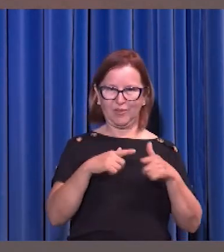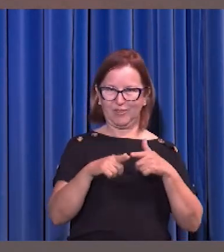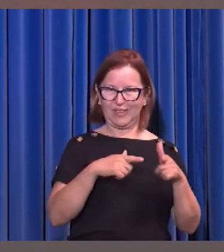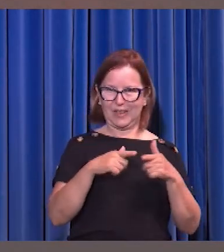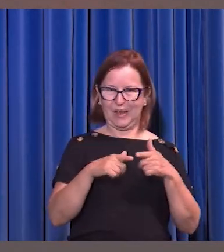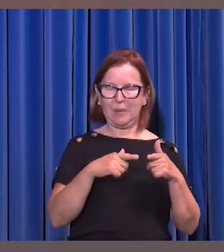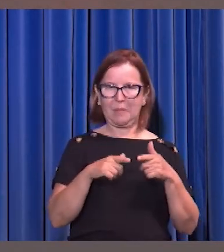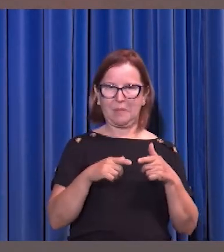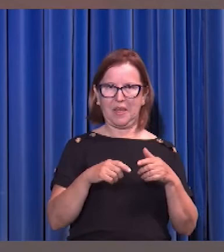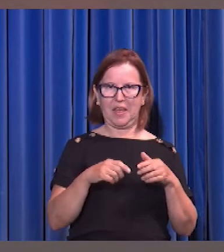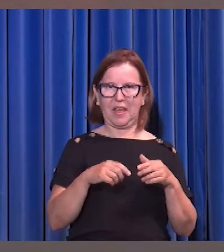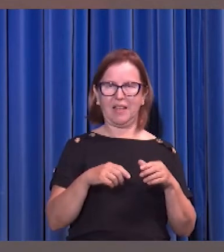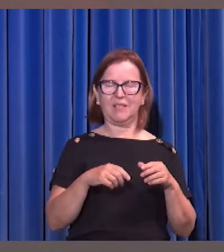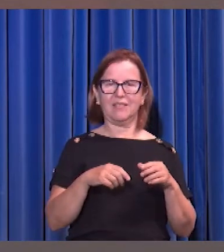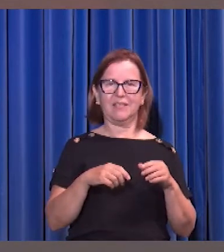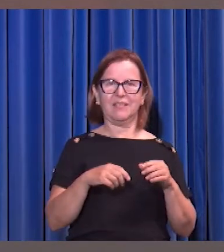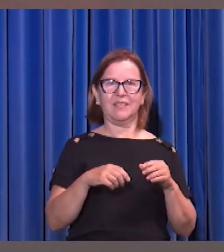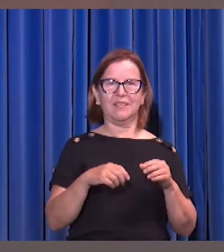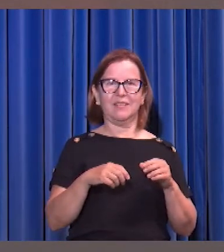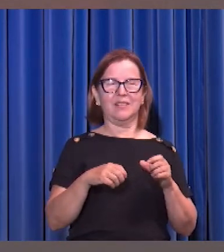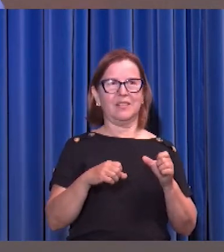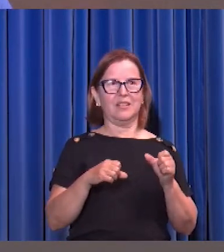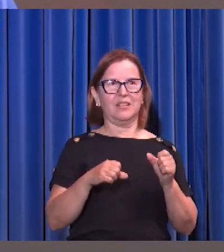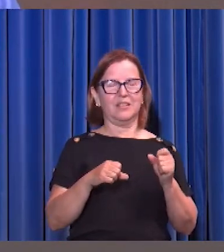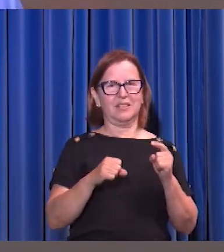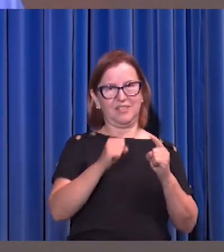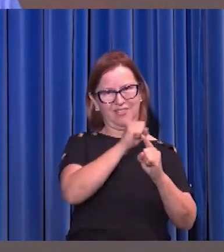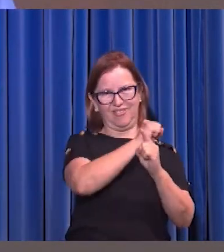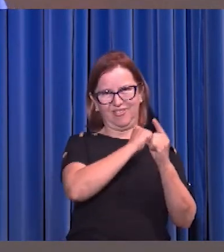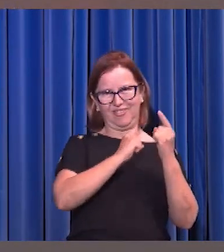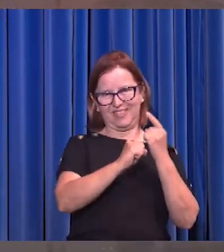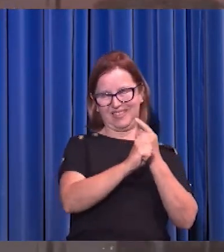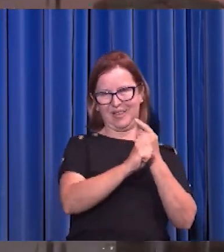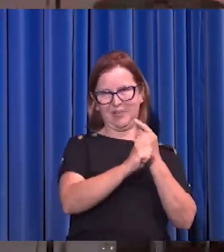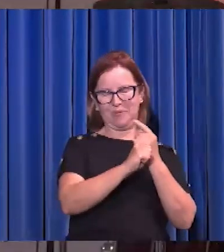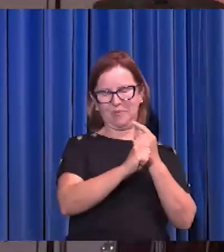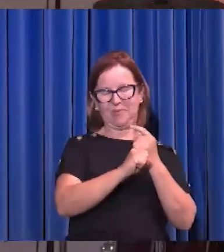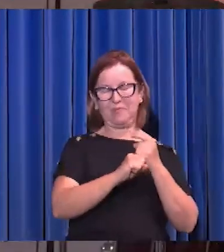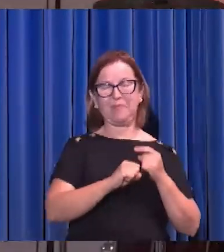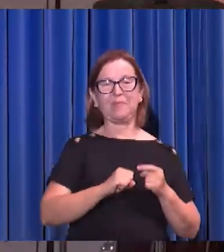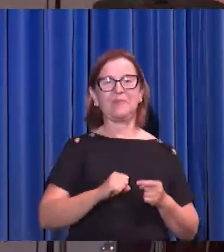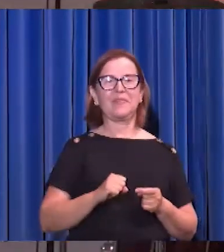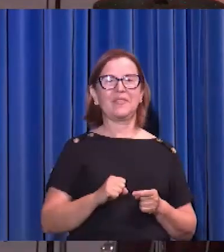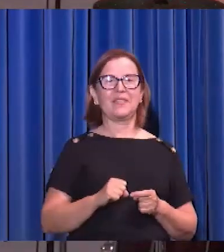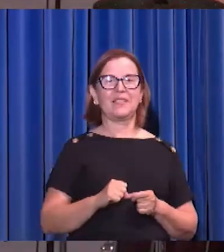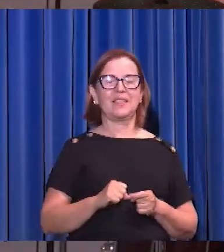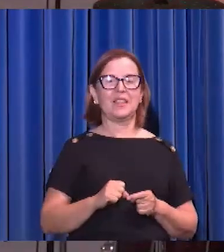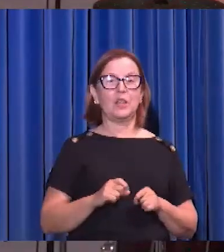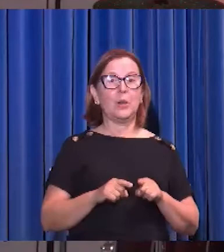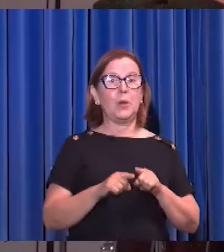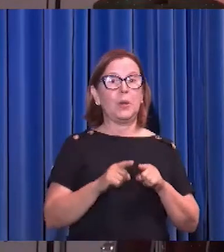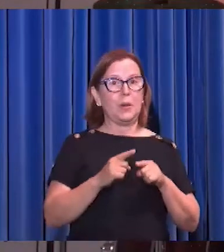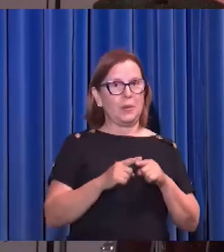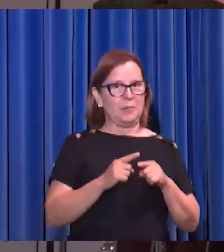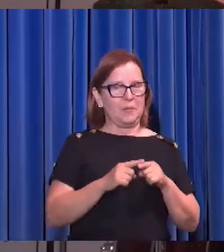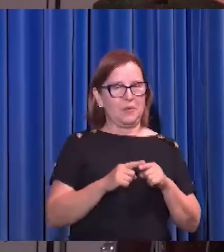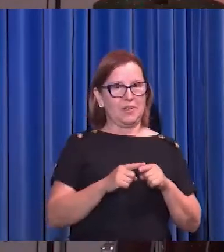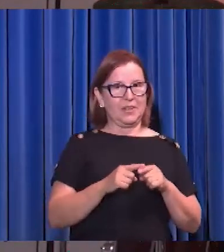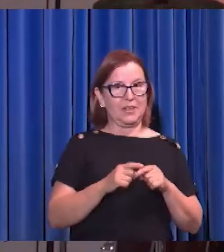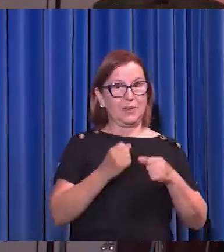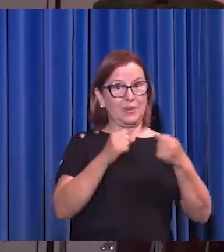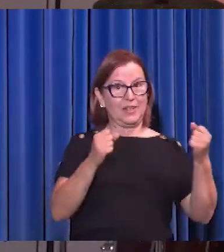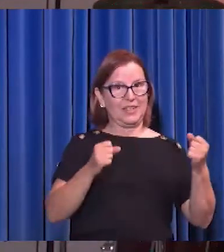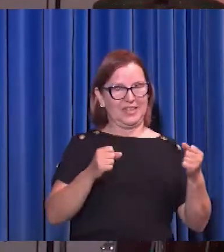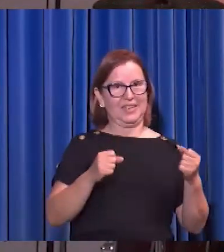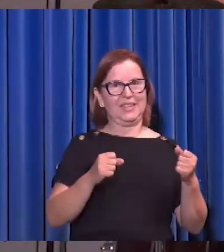humanitário. Até porque os grandes programas humanitários partiram de princípios cristãos.